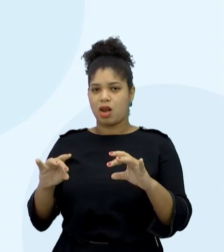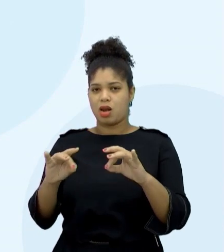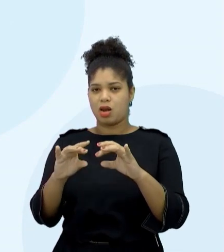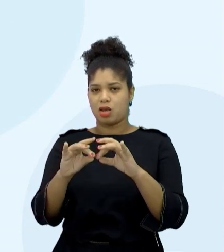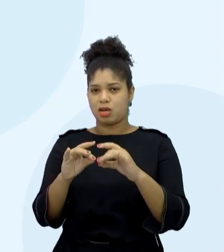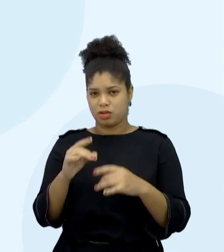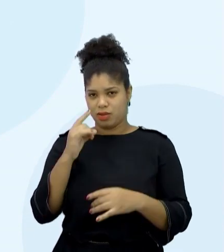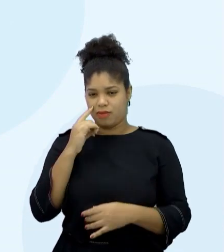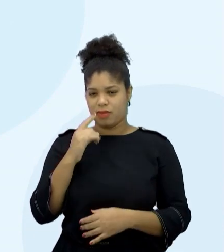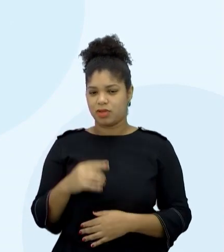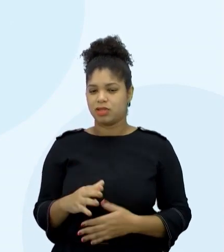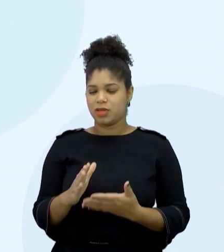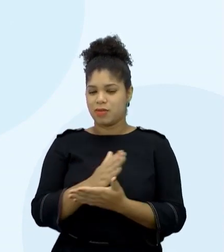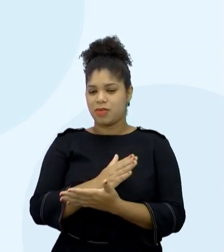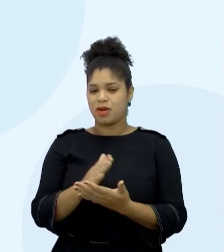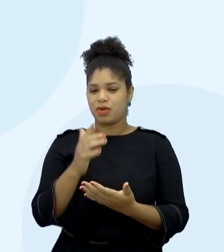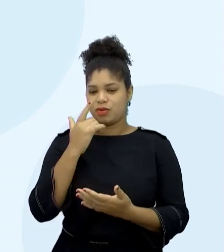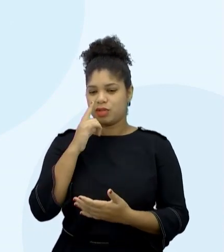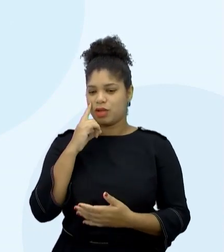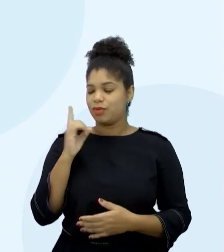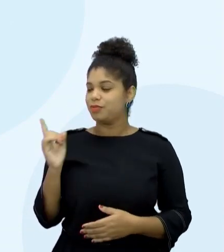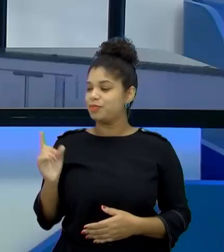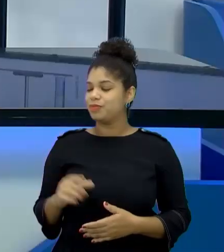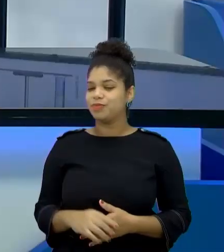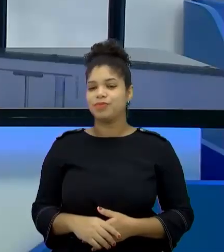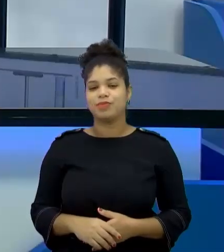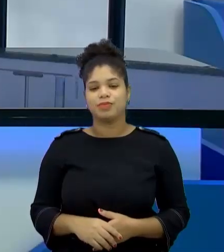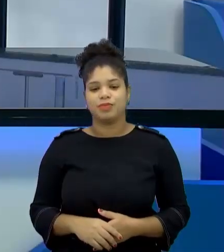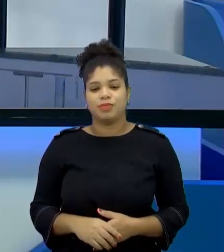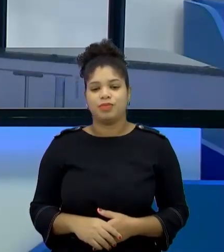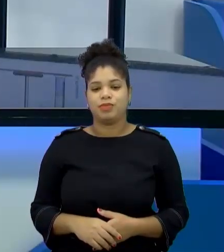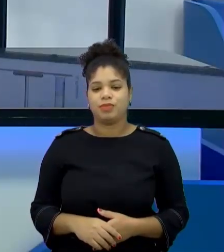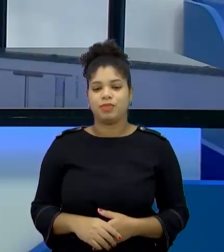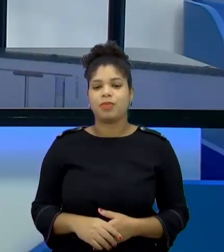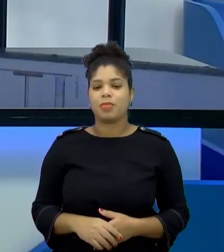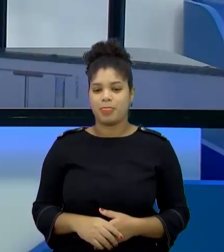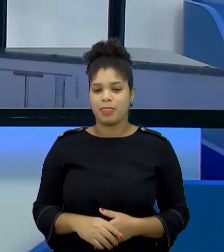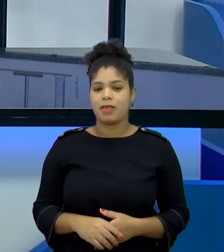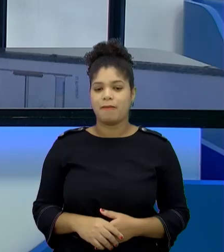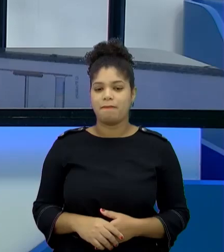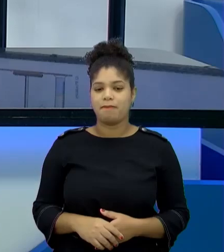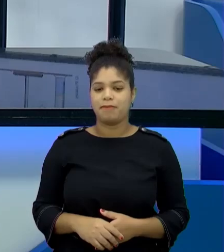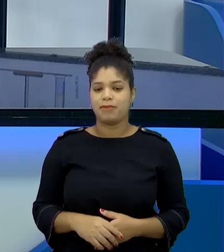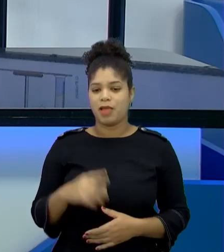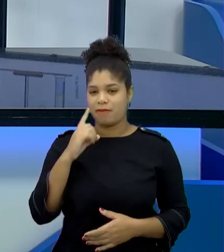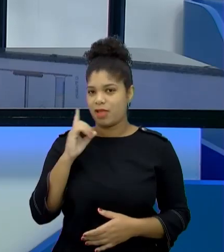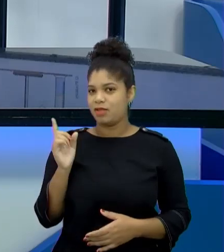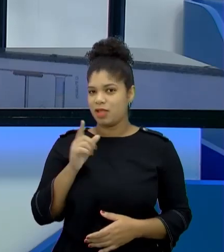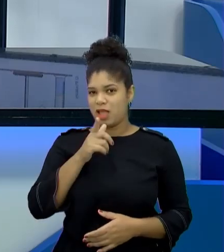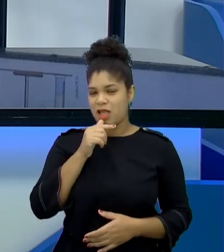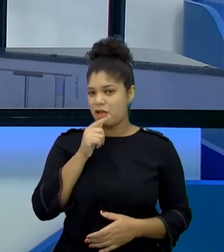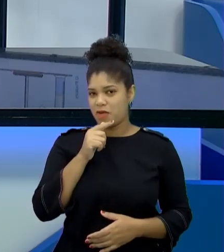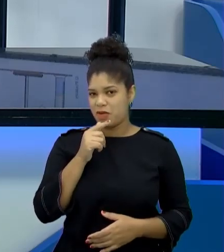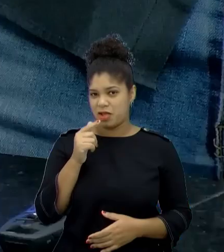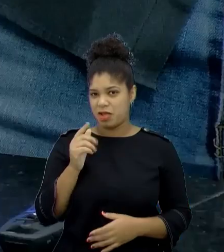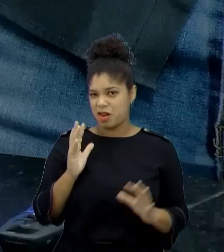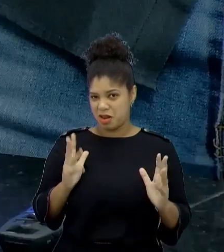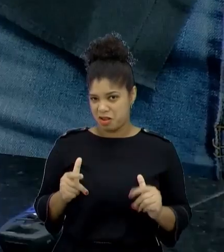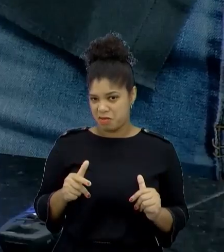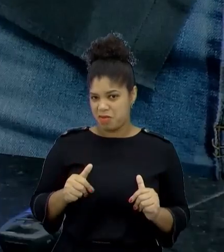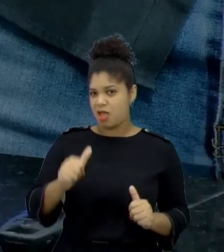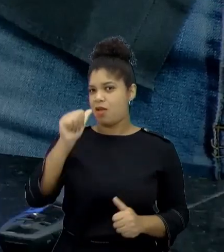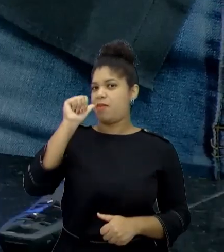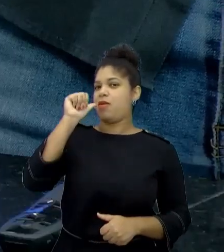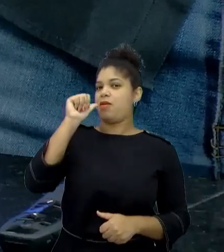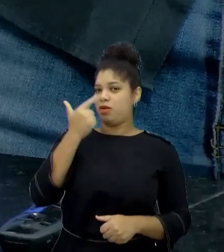dela, como esta aqui, ó, que você está vendo. Pode voltar para cá um minutinho, ó. Essa água aqui ela não está potável não,